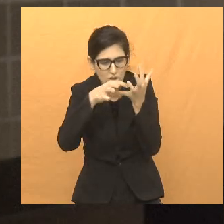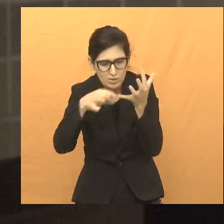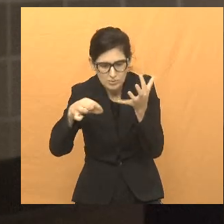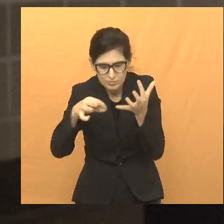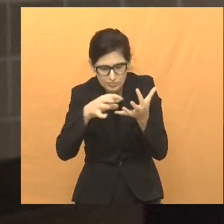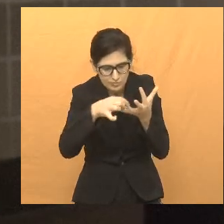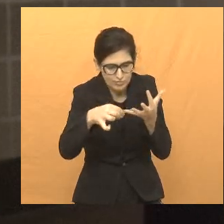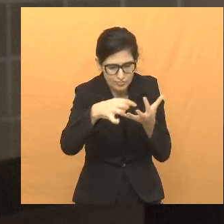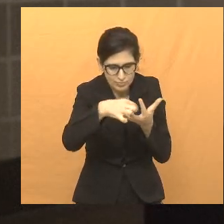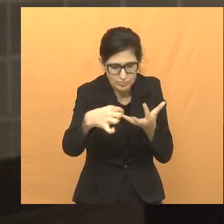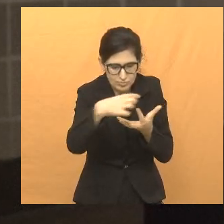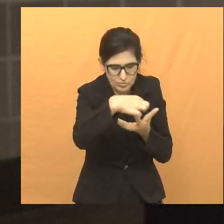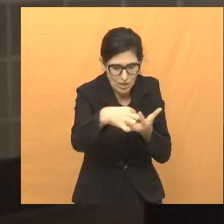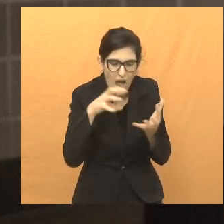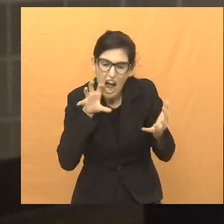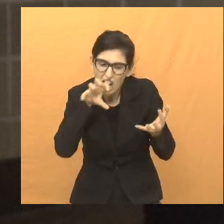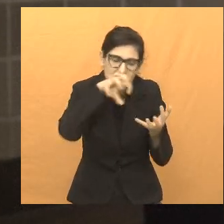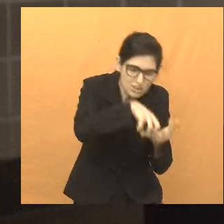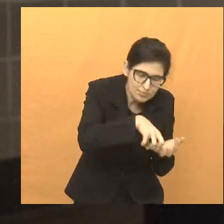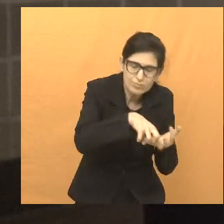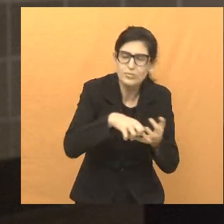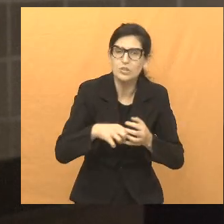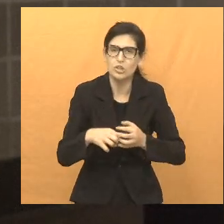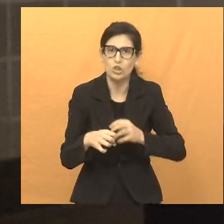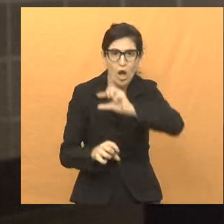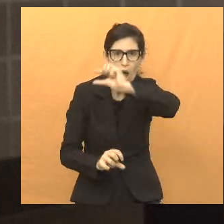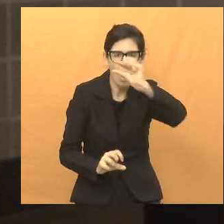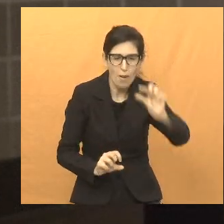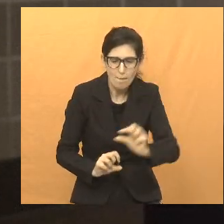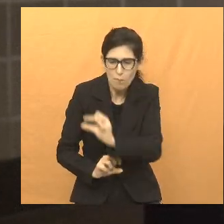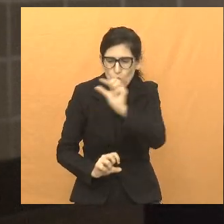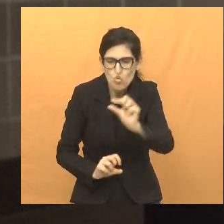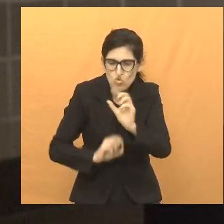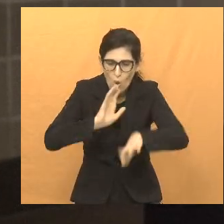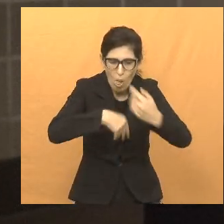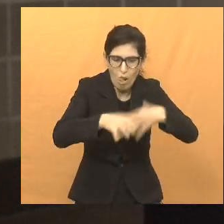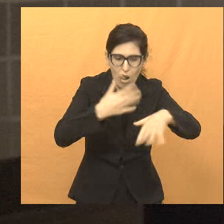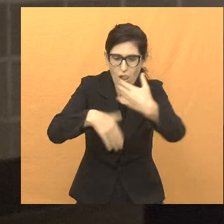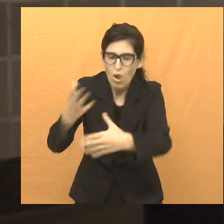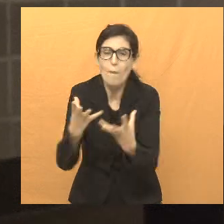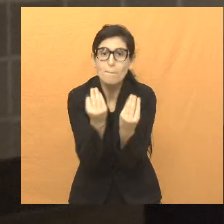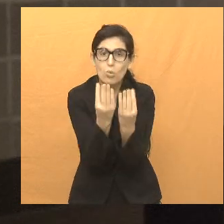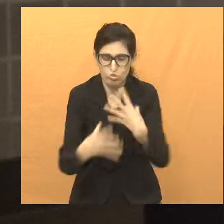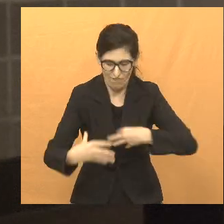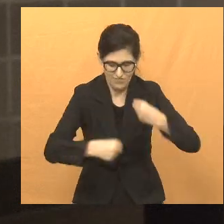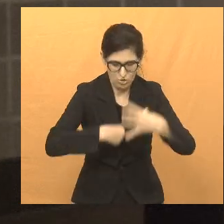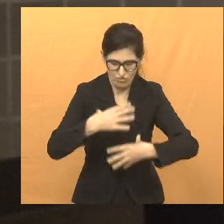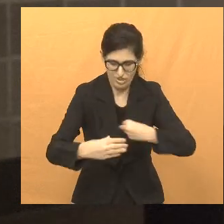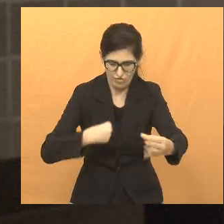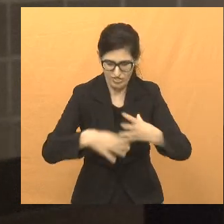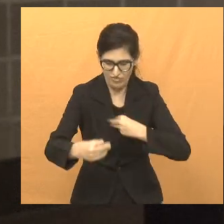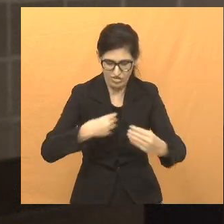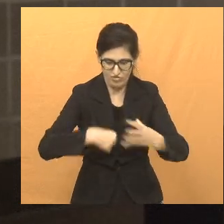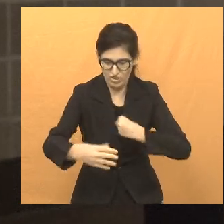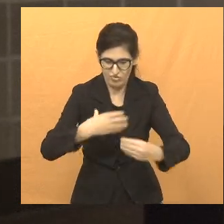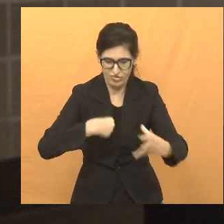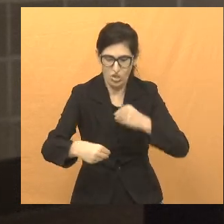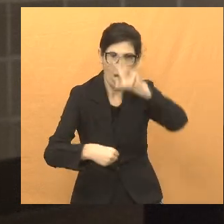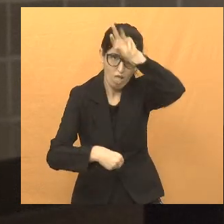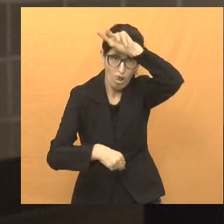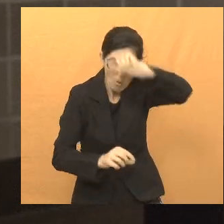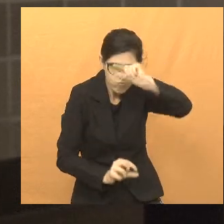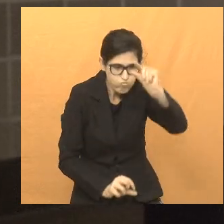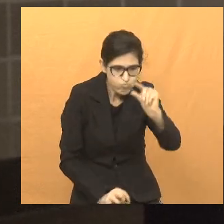muito rapidamente, logo ele começa a incomodar a população a simples presença dele.